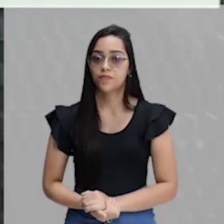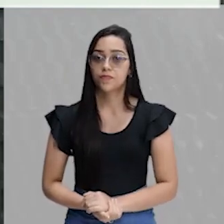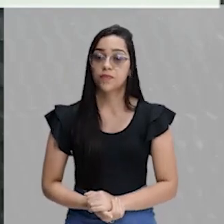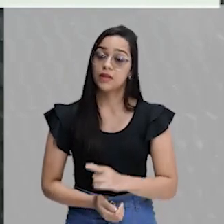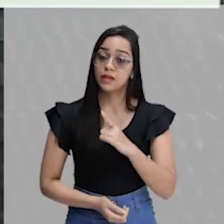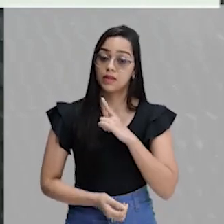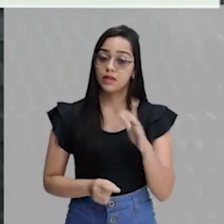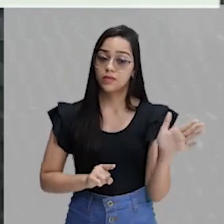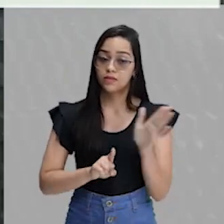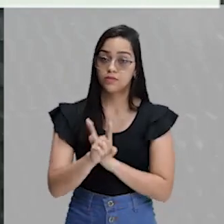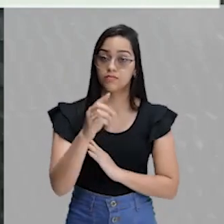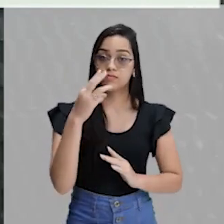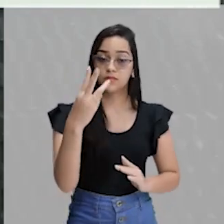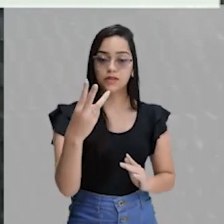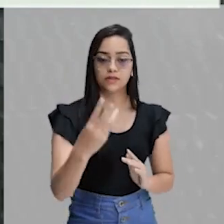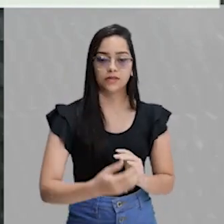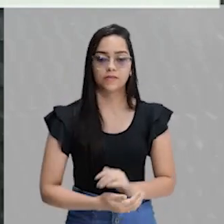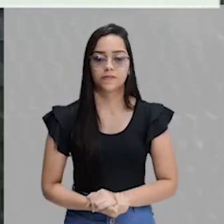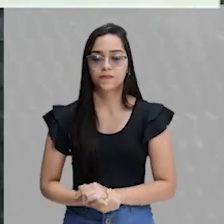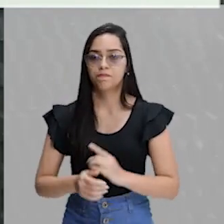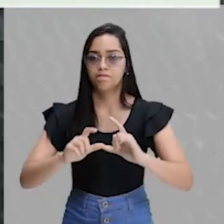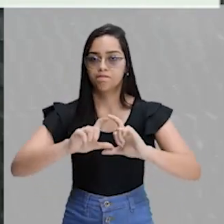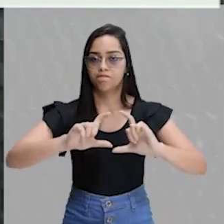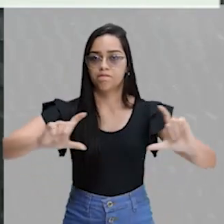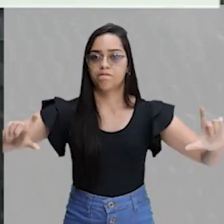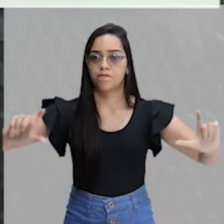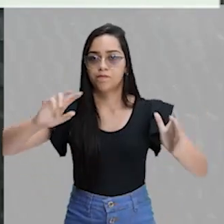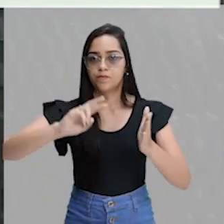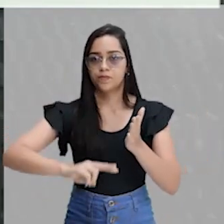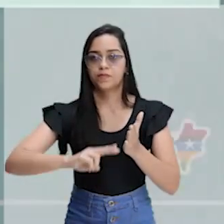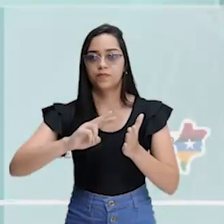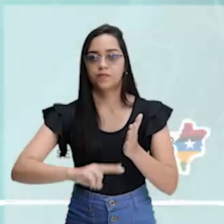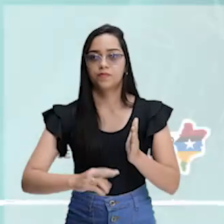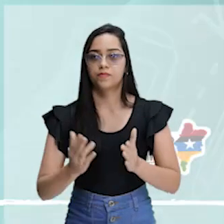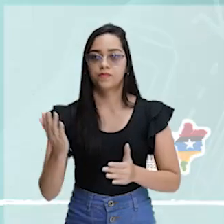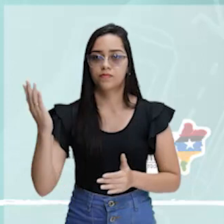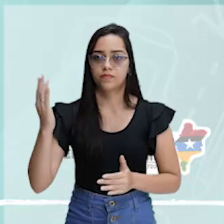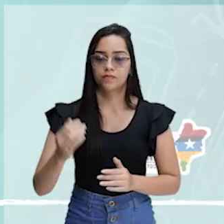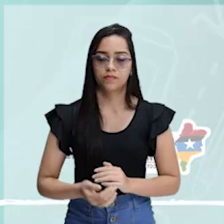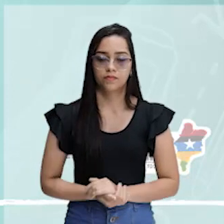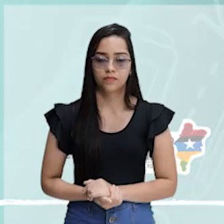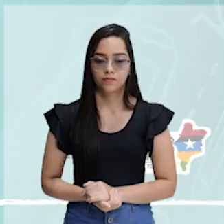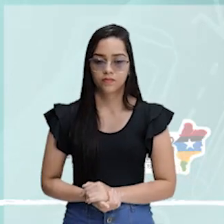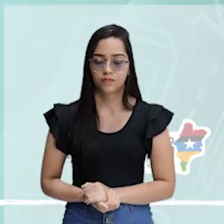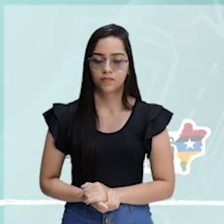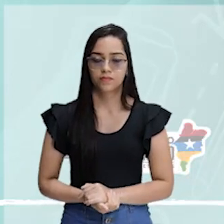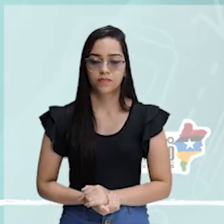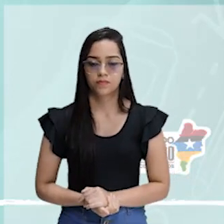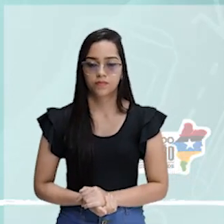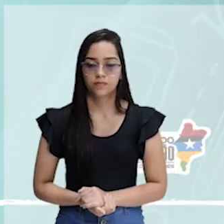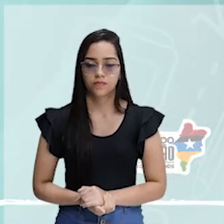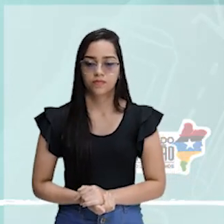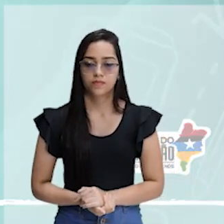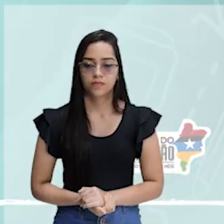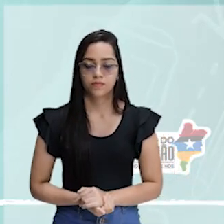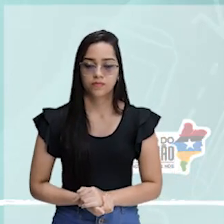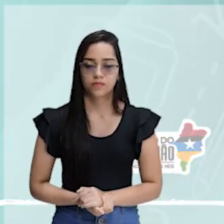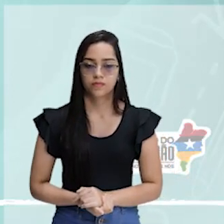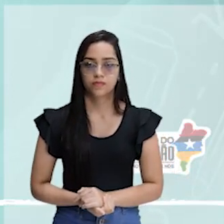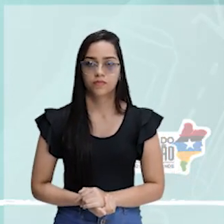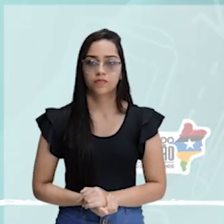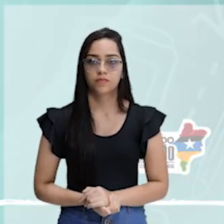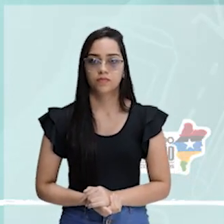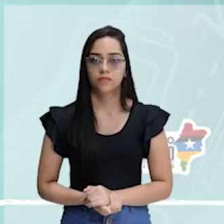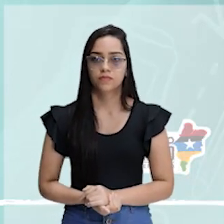questão 3. Na questão 3, diz o seguinte. Uma máquina tem potência